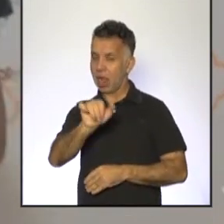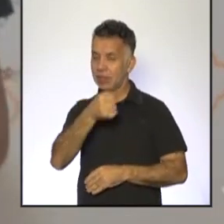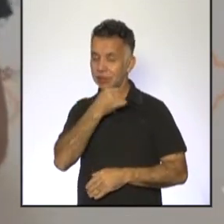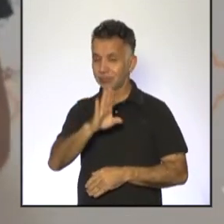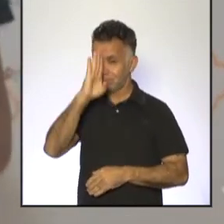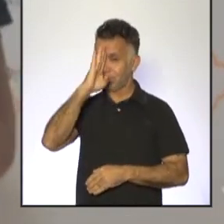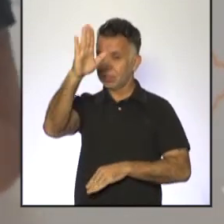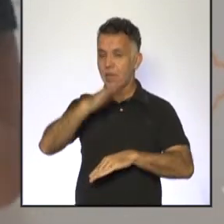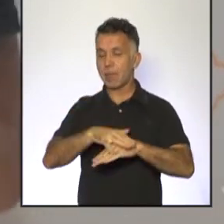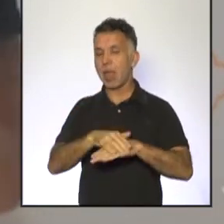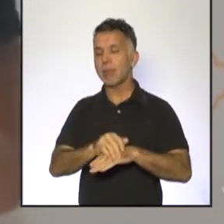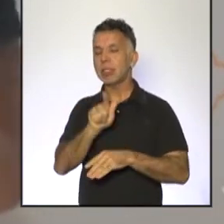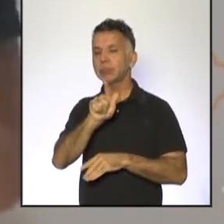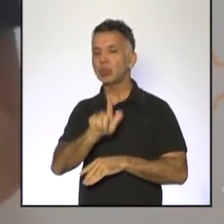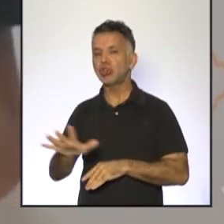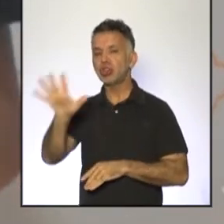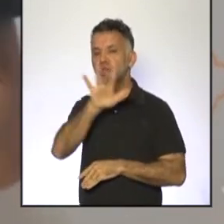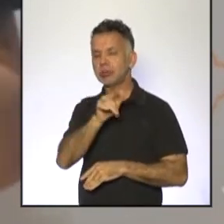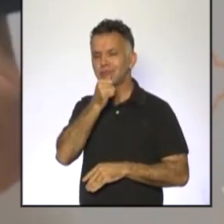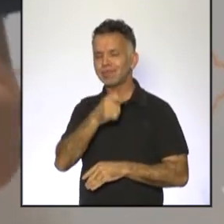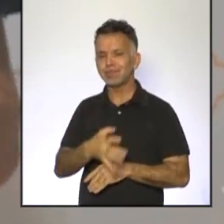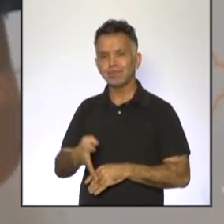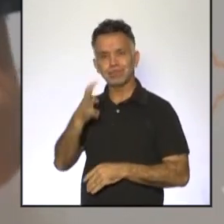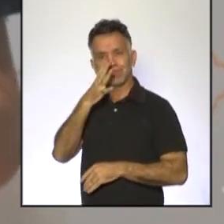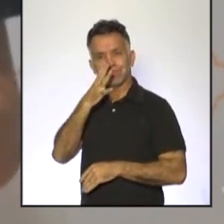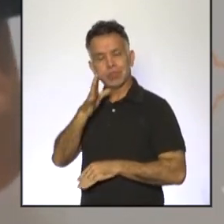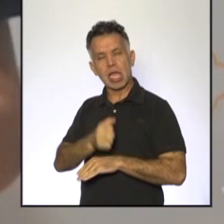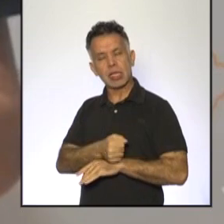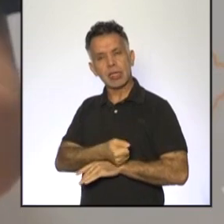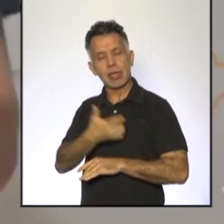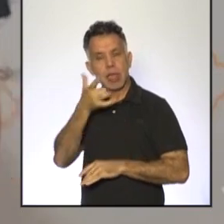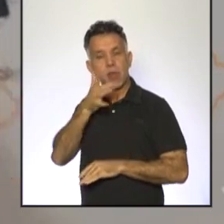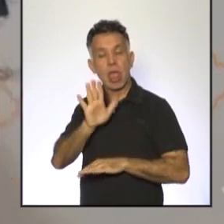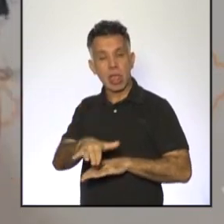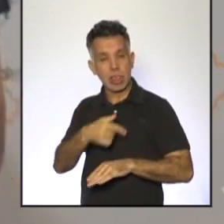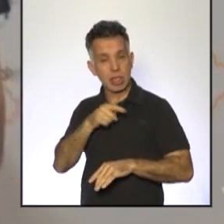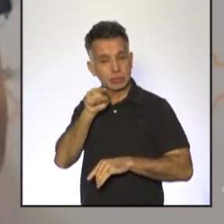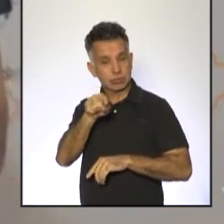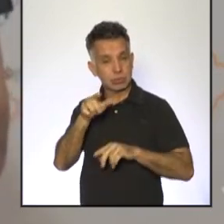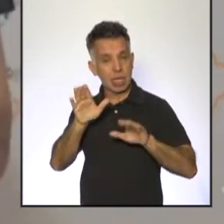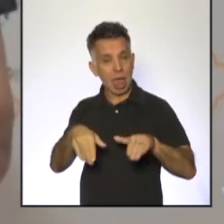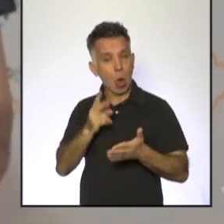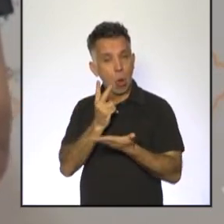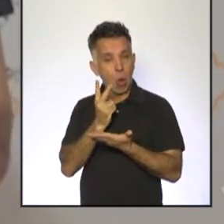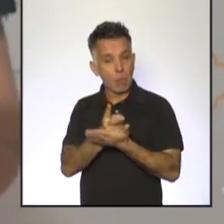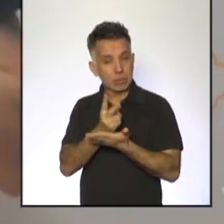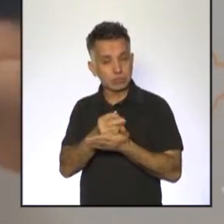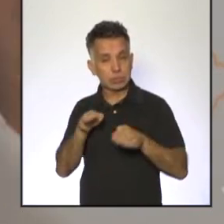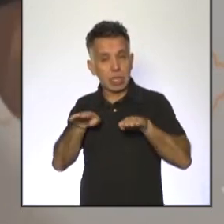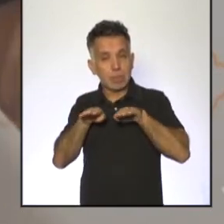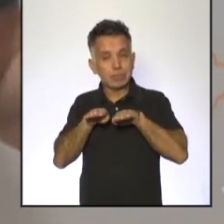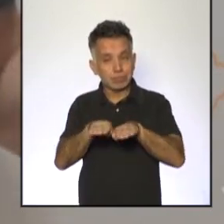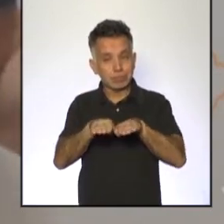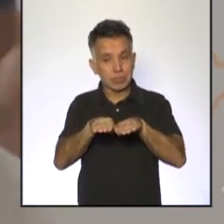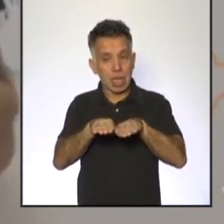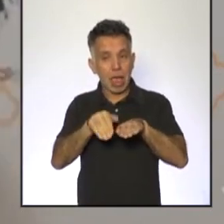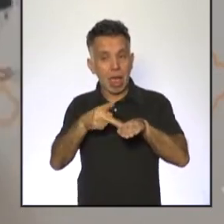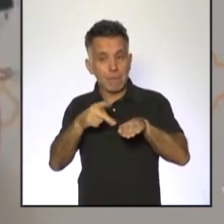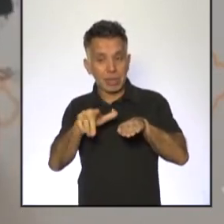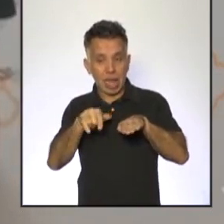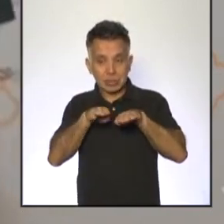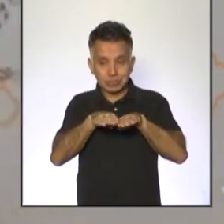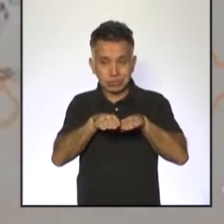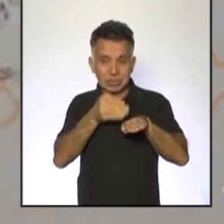geologia incrível. E nesse caso, olha só que interessante, ao mesmo tempo uma placa apresenta 3 tipos de